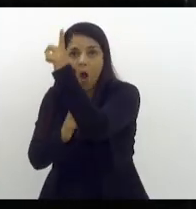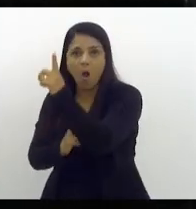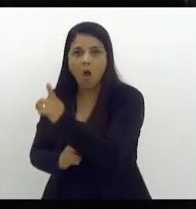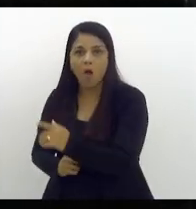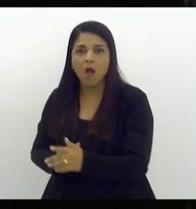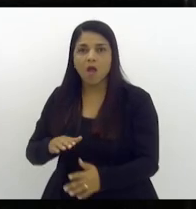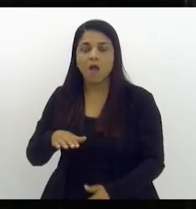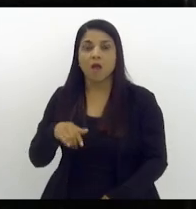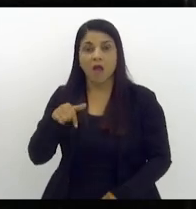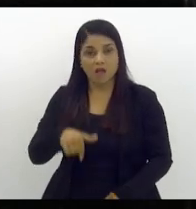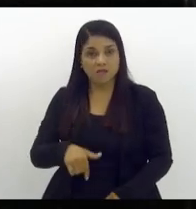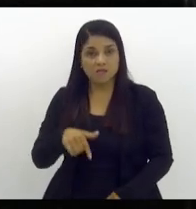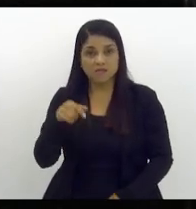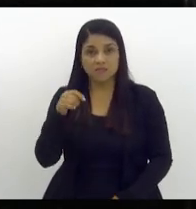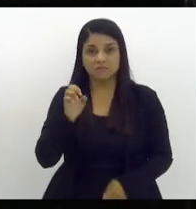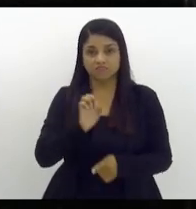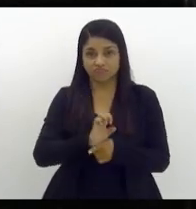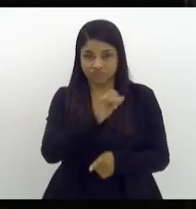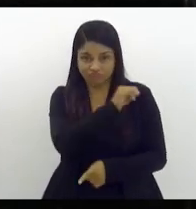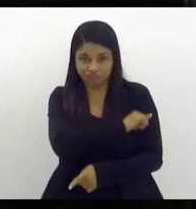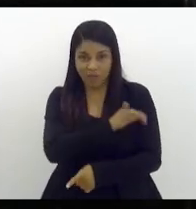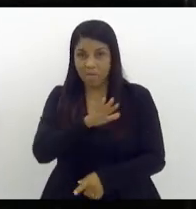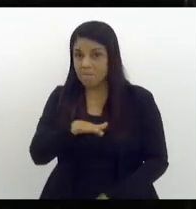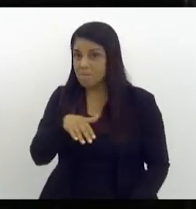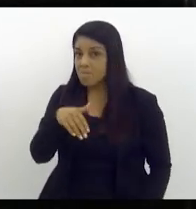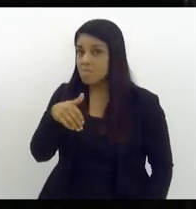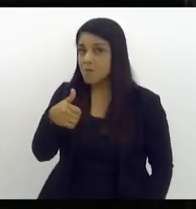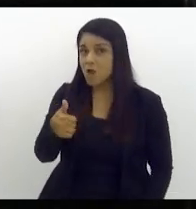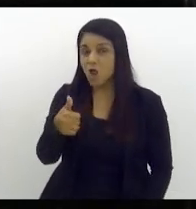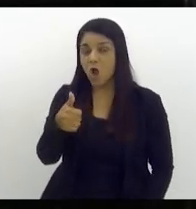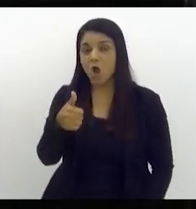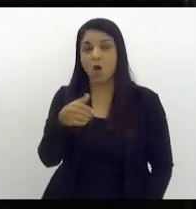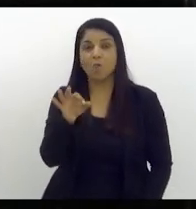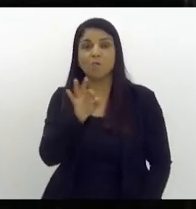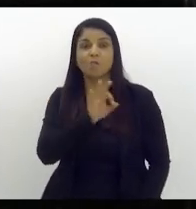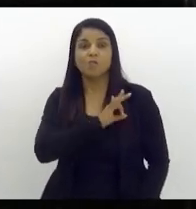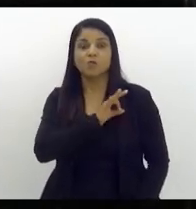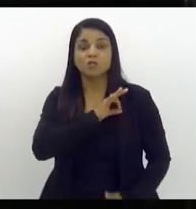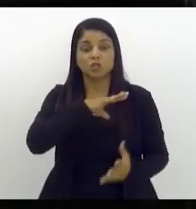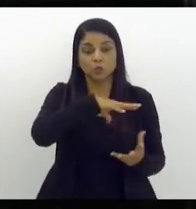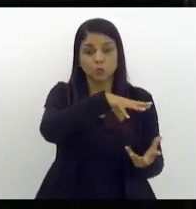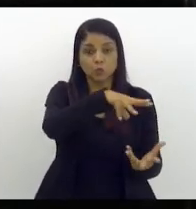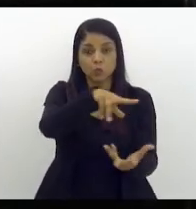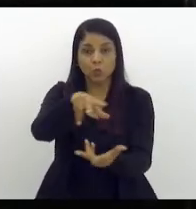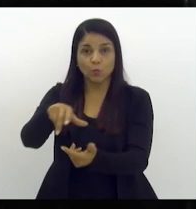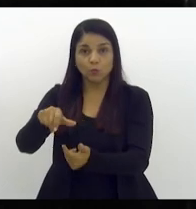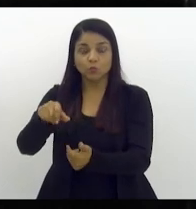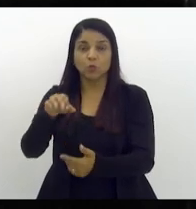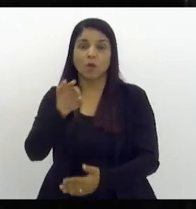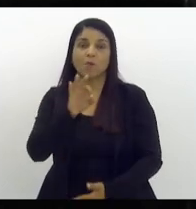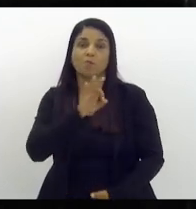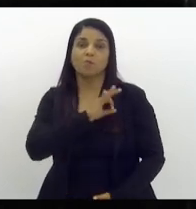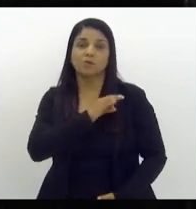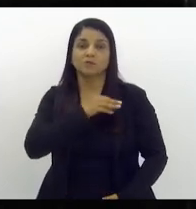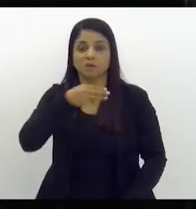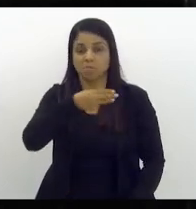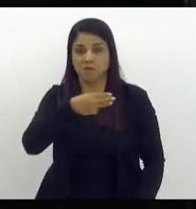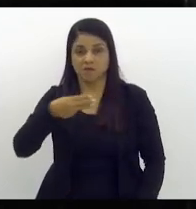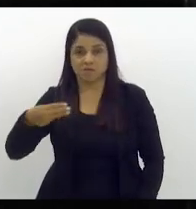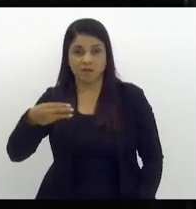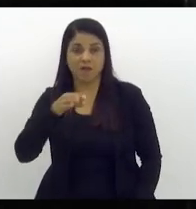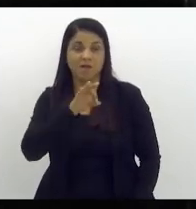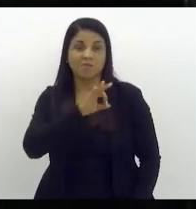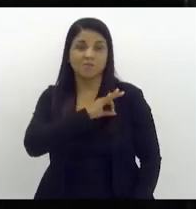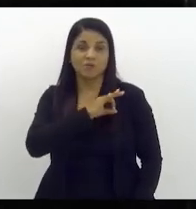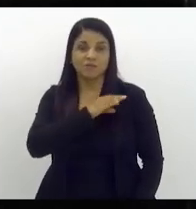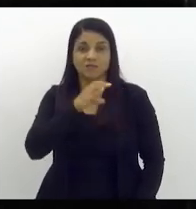polícia do mundo, é a polícia militar, é a polícia civil, é o bombeiro do Estado do Rio de Janeiro, é a polícia